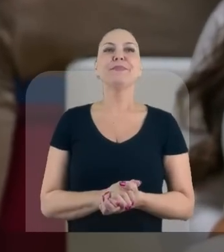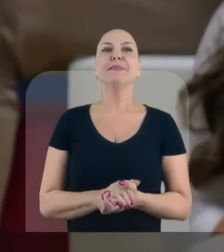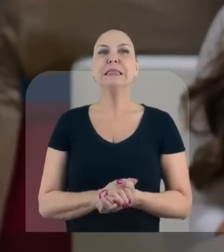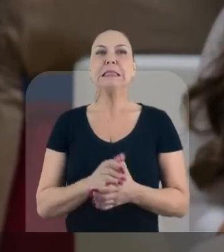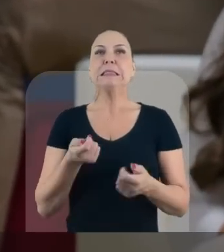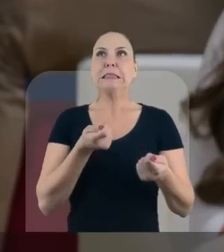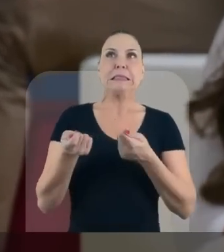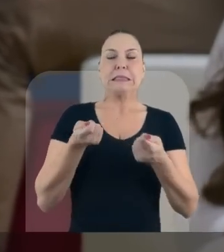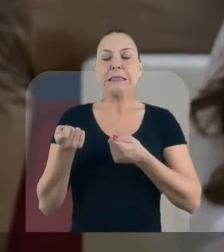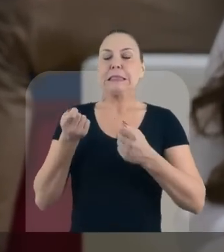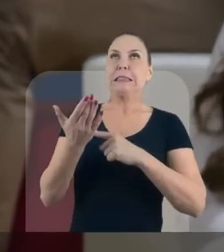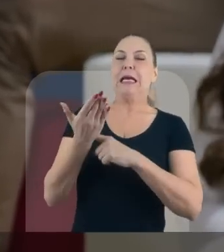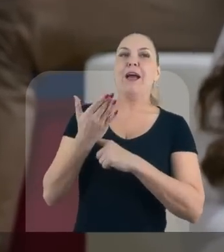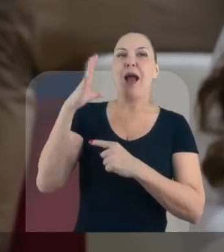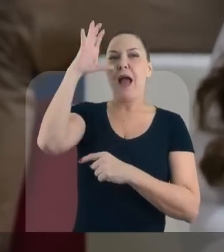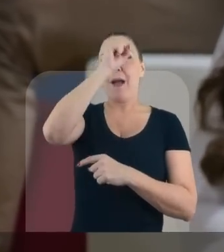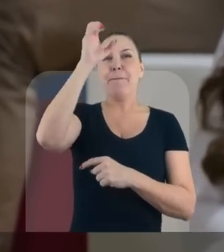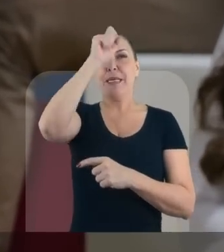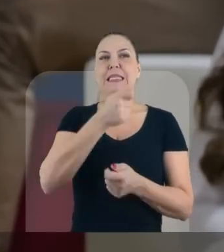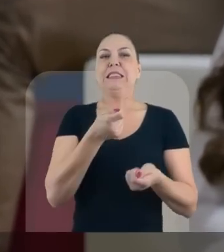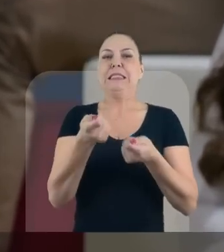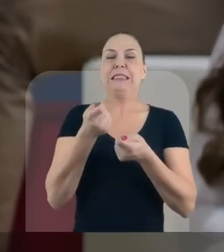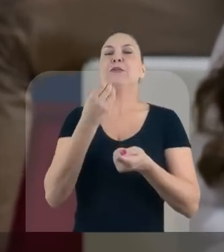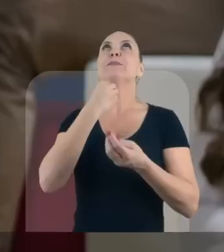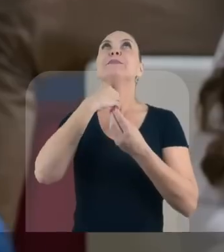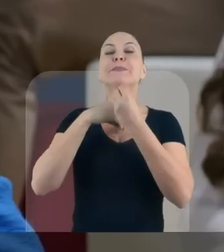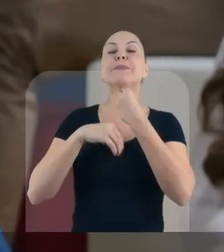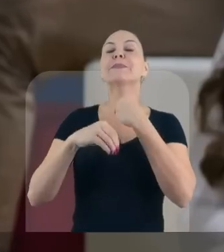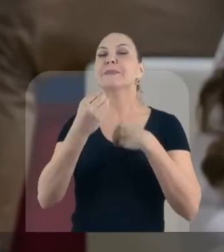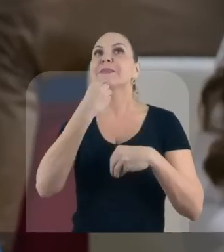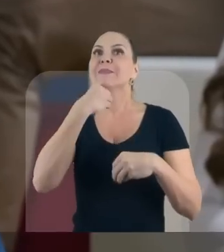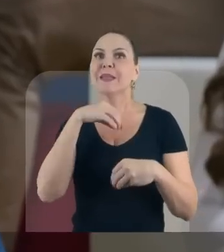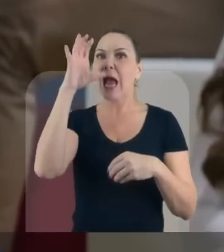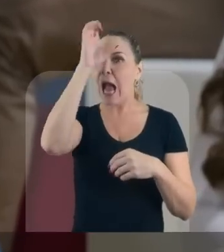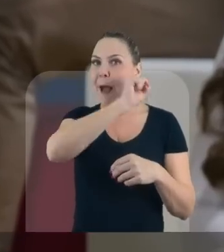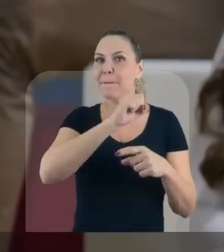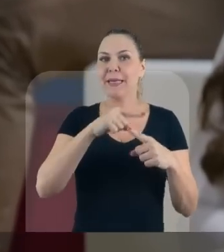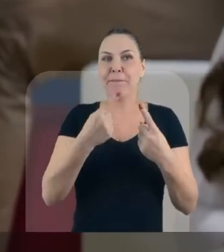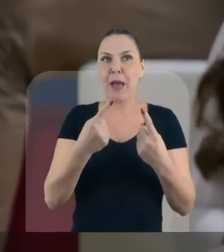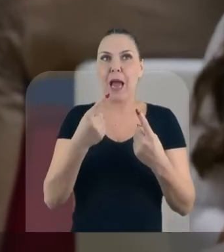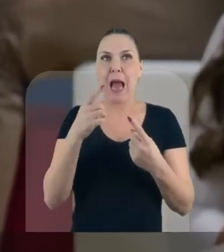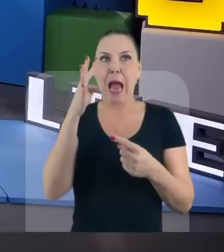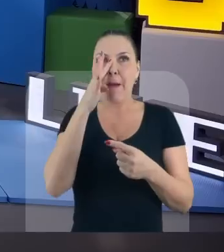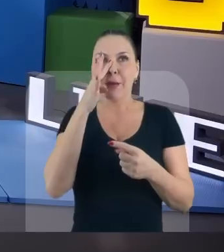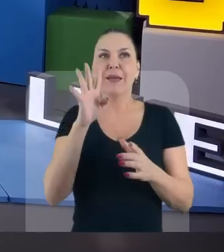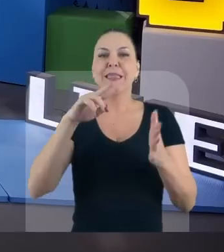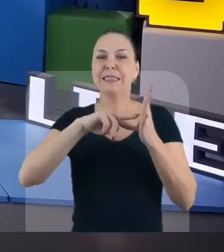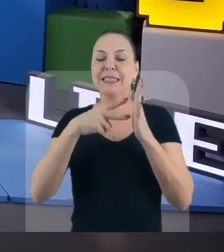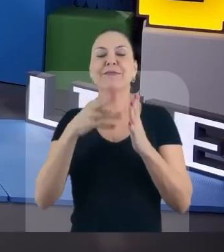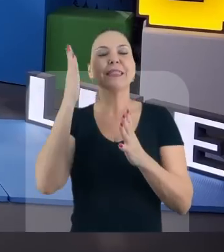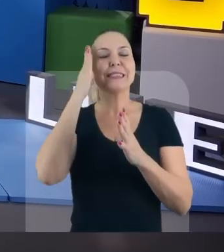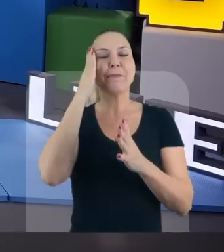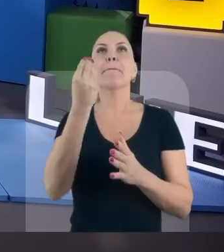ajudou bastante aí para eu aprender a engolir a seco e continuar aí a ouvir os absurdos. Se chama sapiência, a